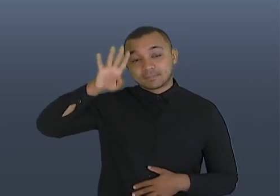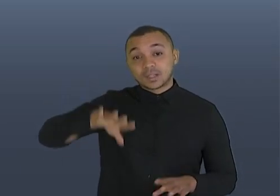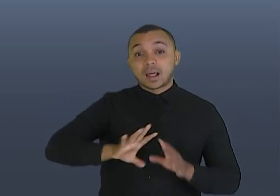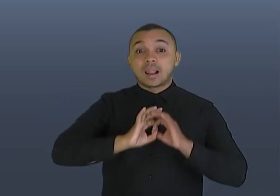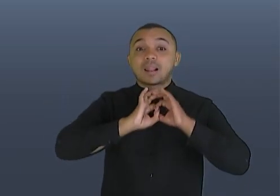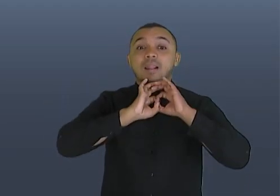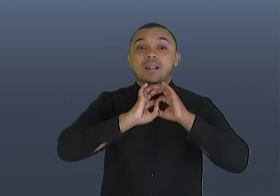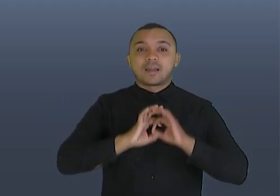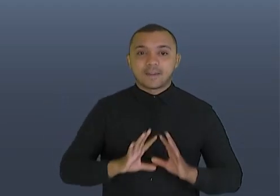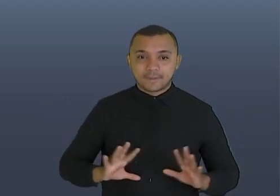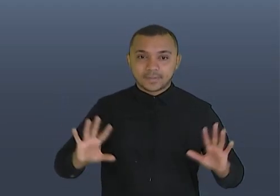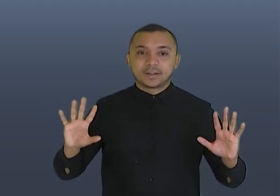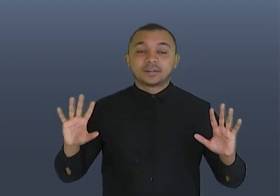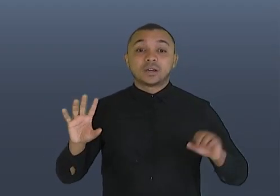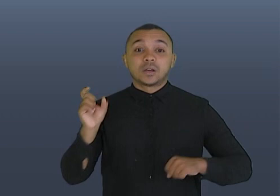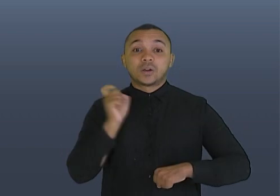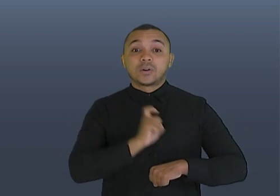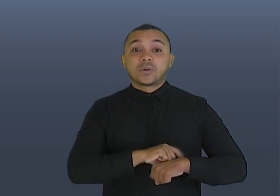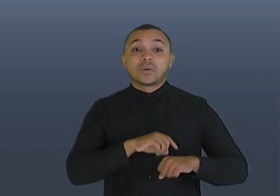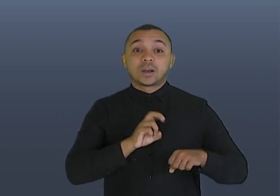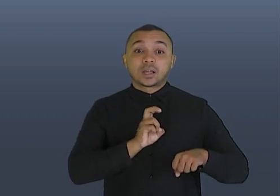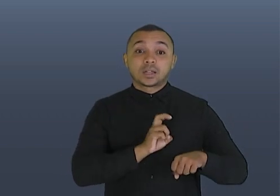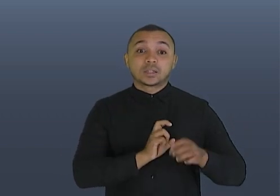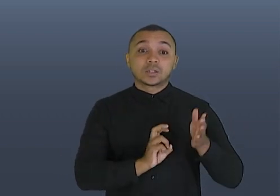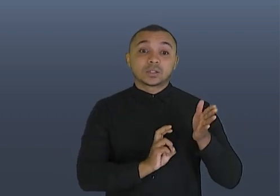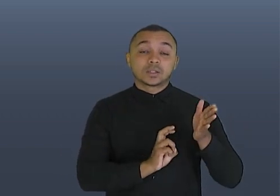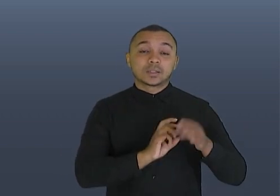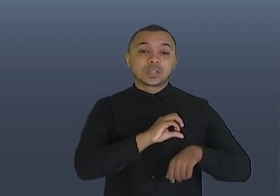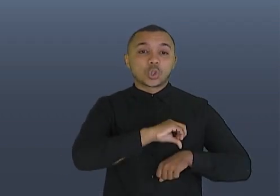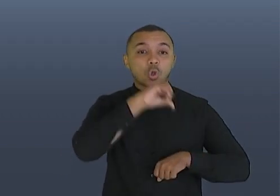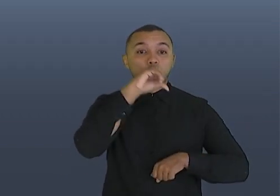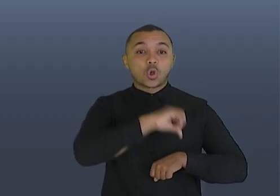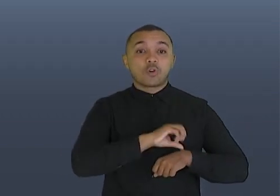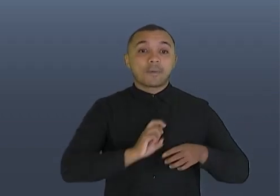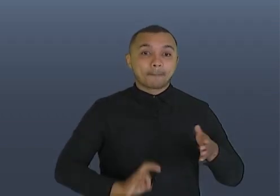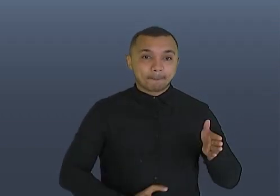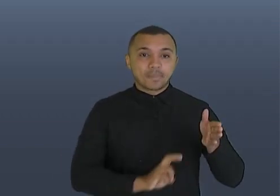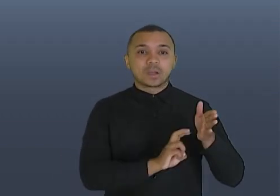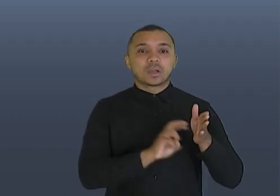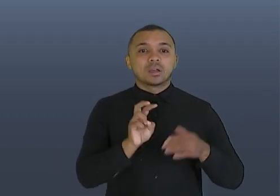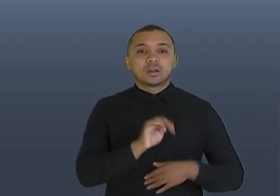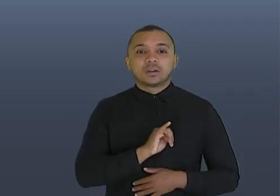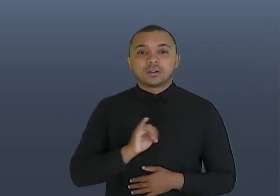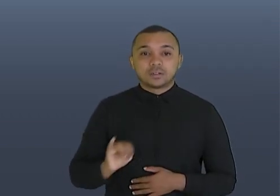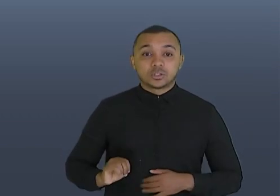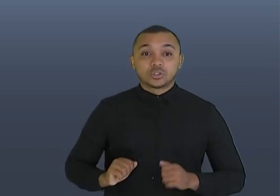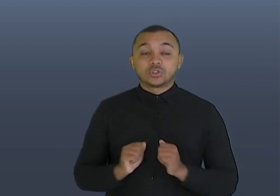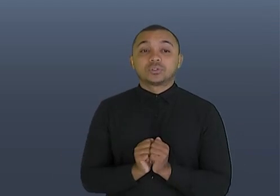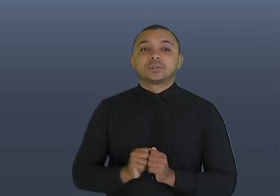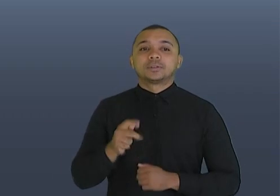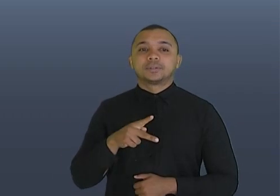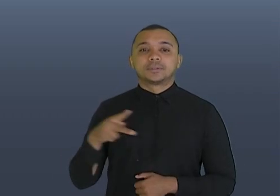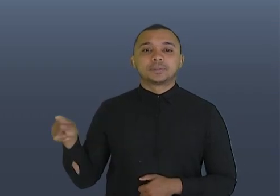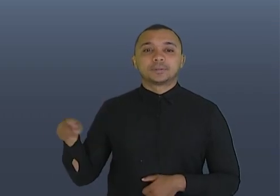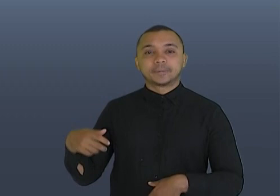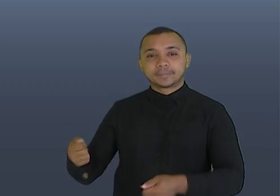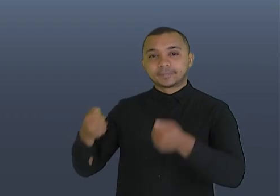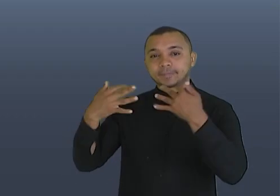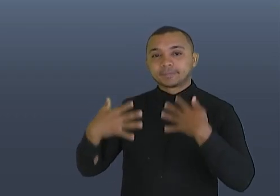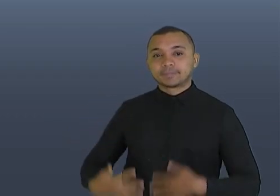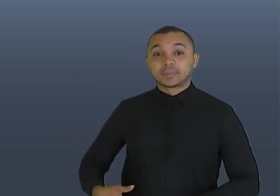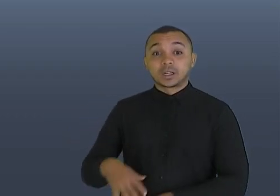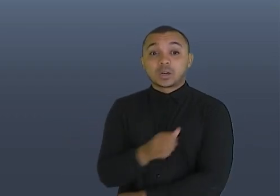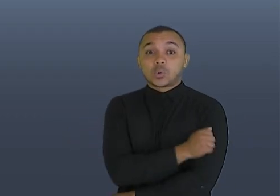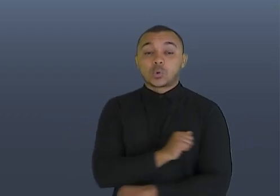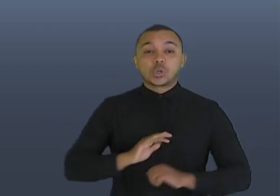abertura às 9 da manhã no auditório. Vai ter a Orquestra Sinfônica Infantil, como o professor falou, de alunos da